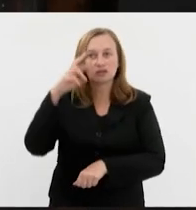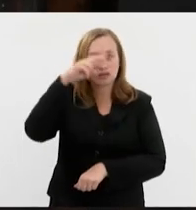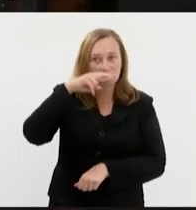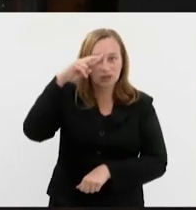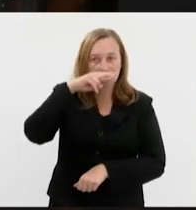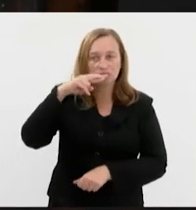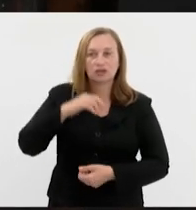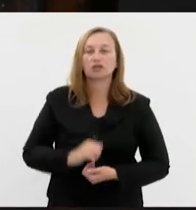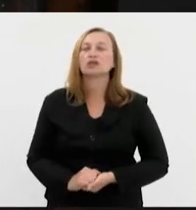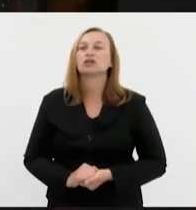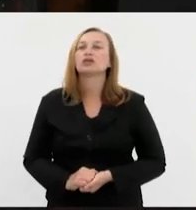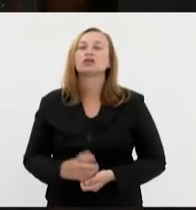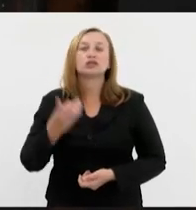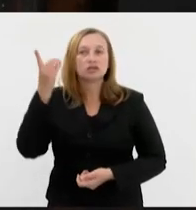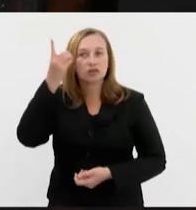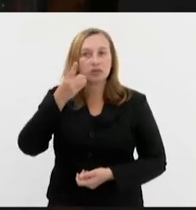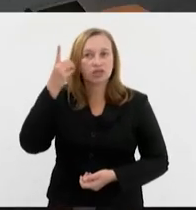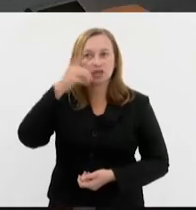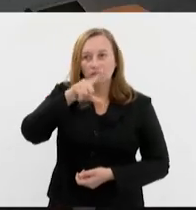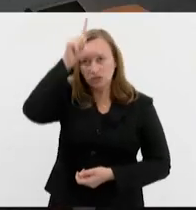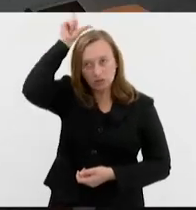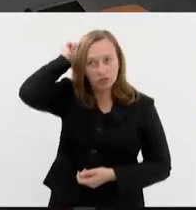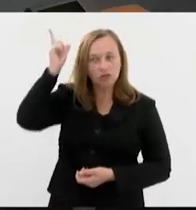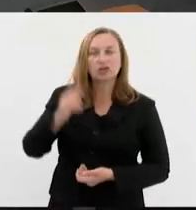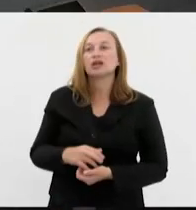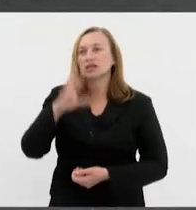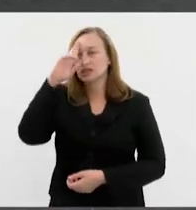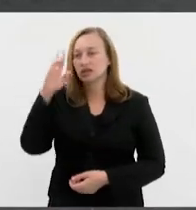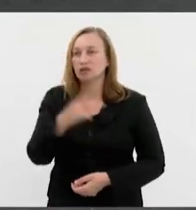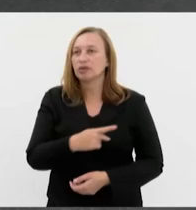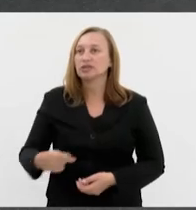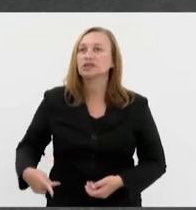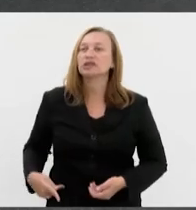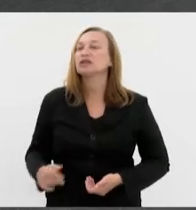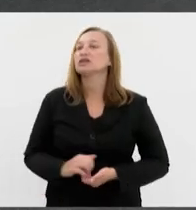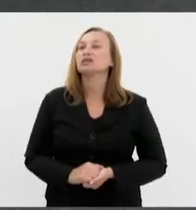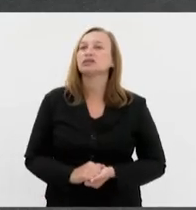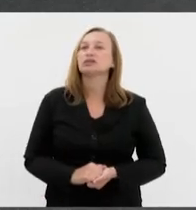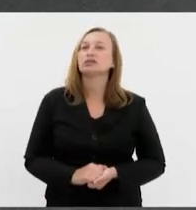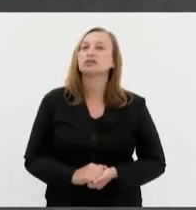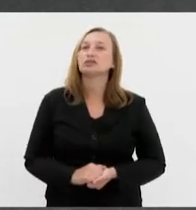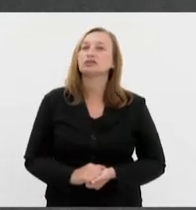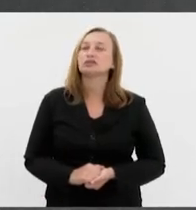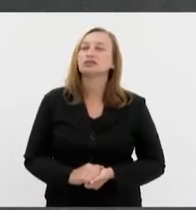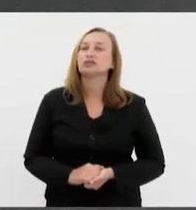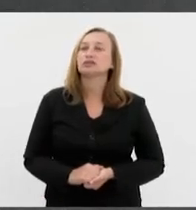Tributos Estaduais. Deputado Luiz Paulo. Senhora presidente.